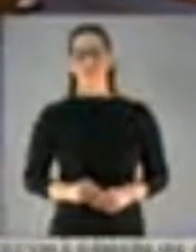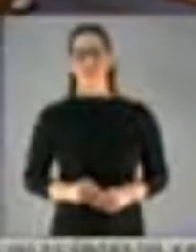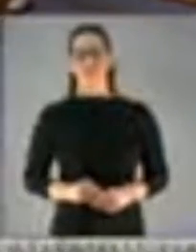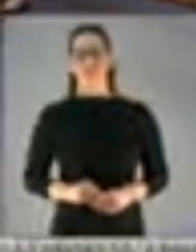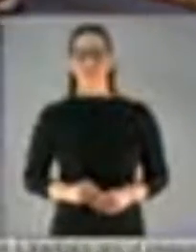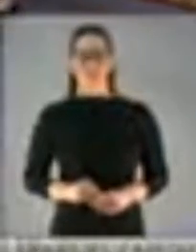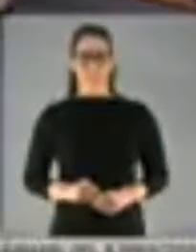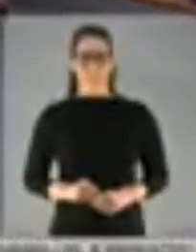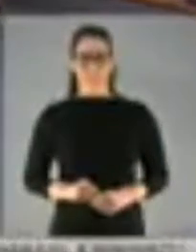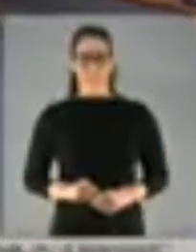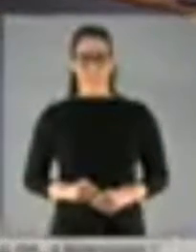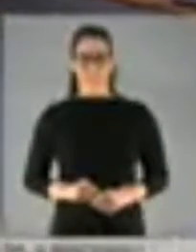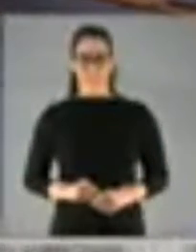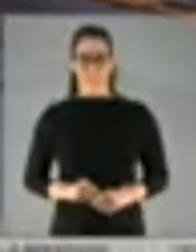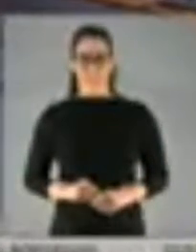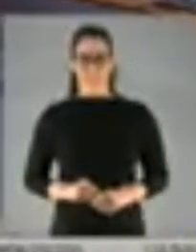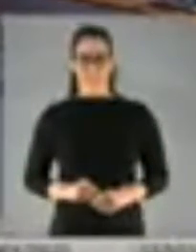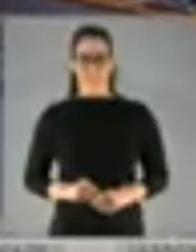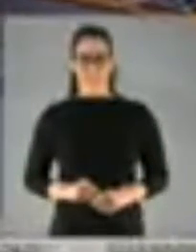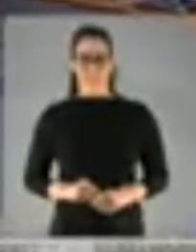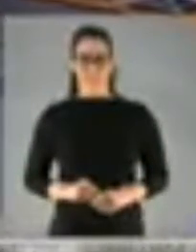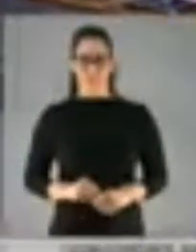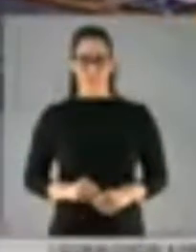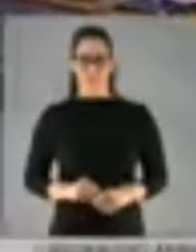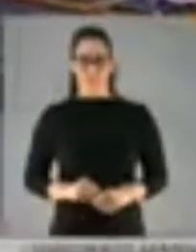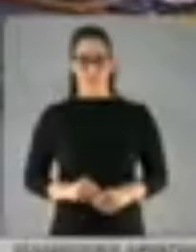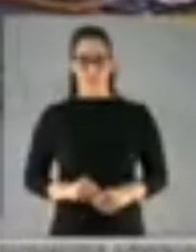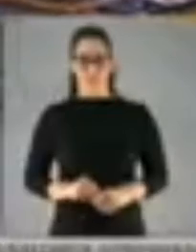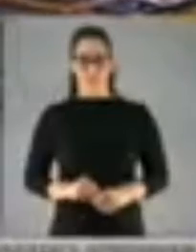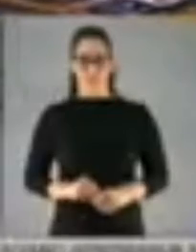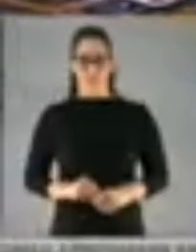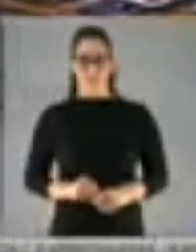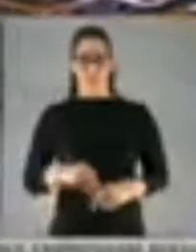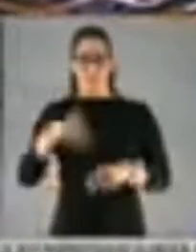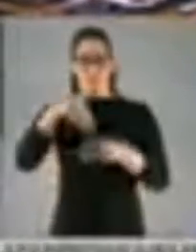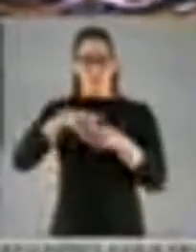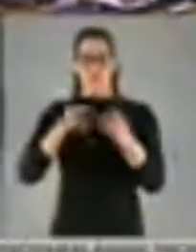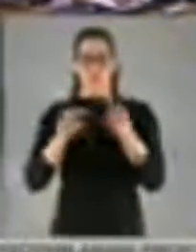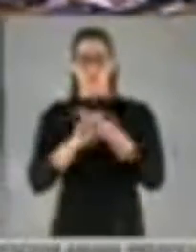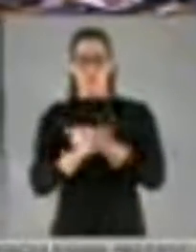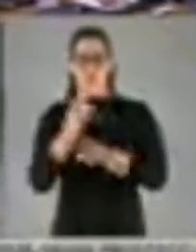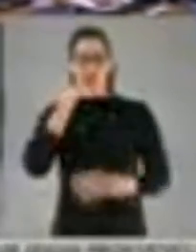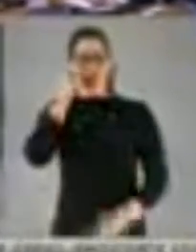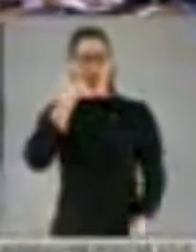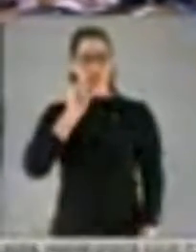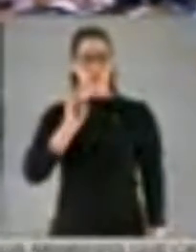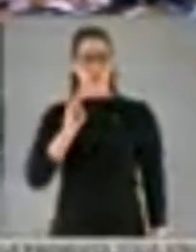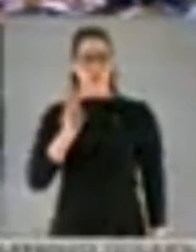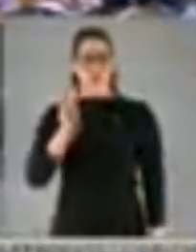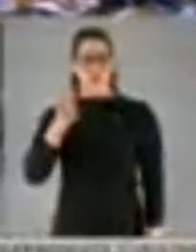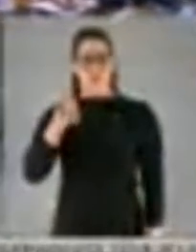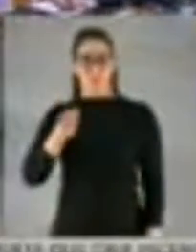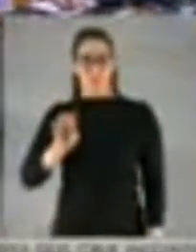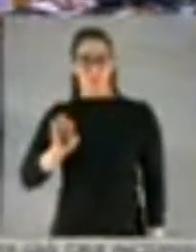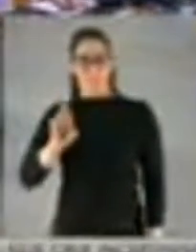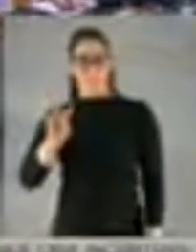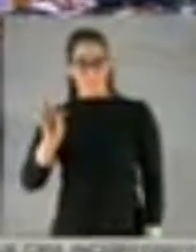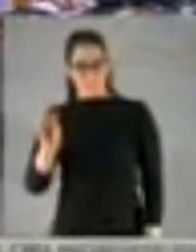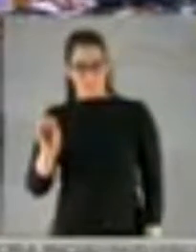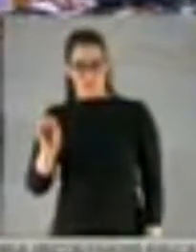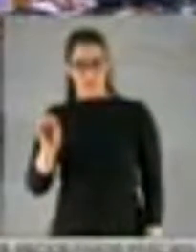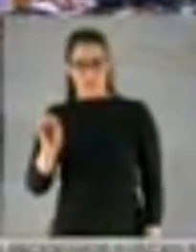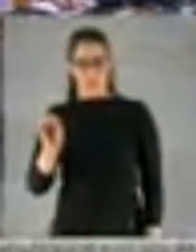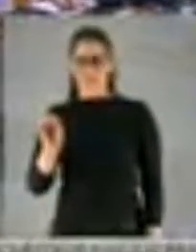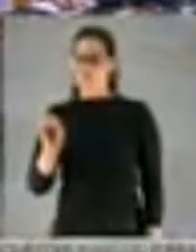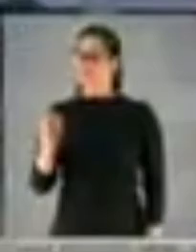Eu resisto meu voto. Tá. Com voto contrário do senador Humberto e senador Renan. E o meu também. Bem, nós